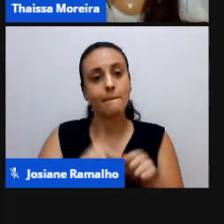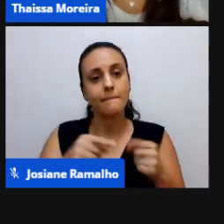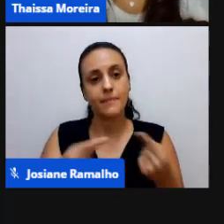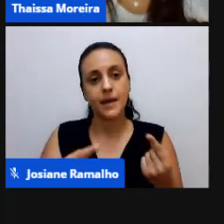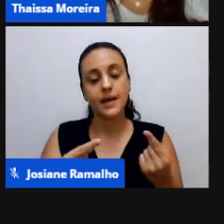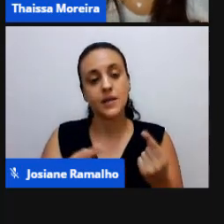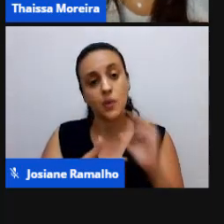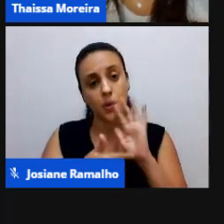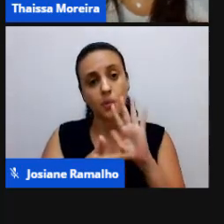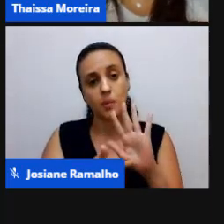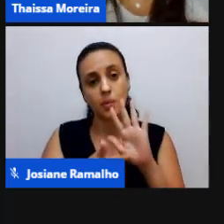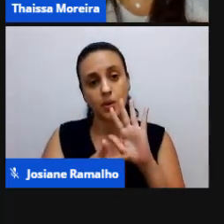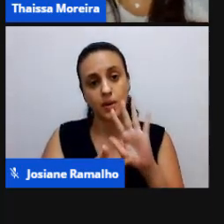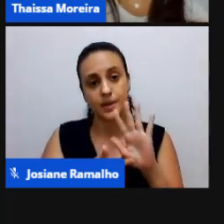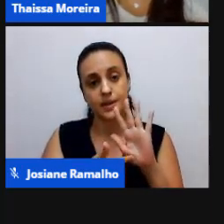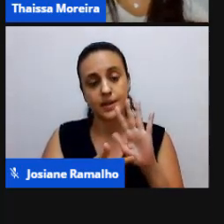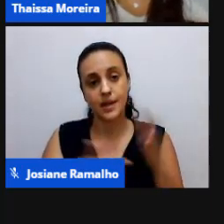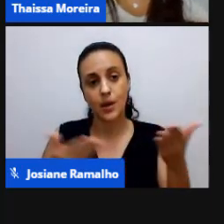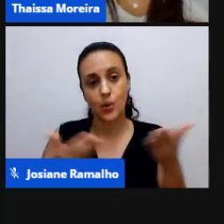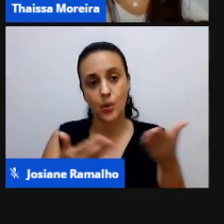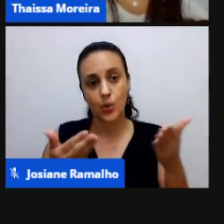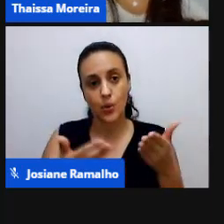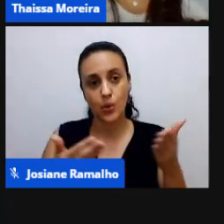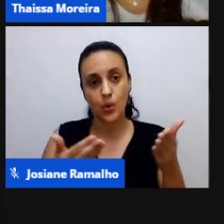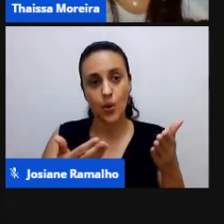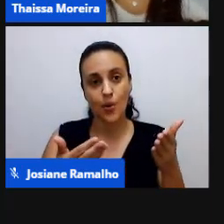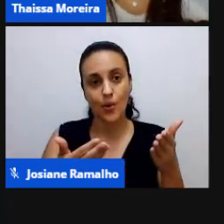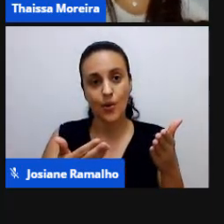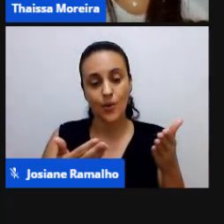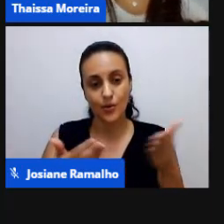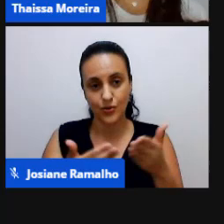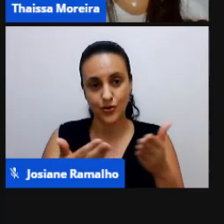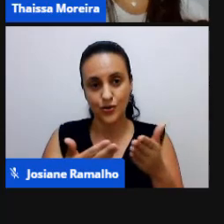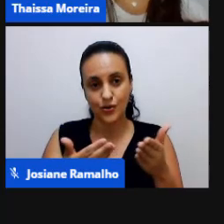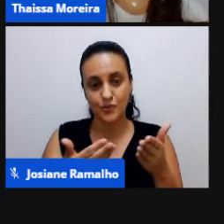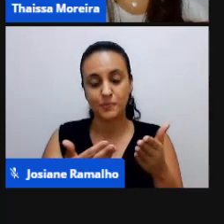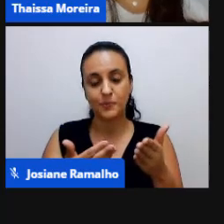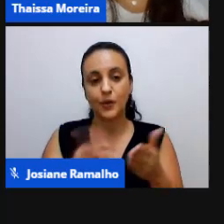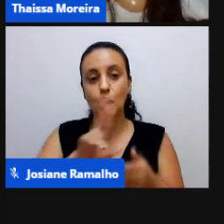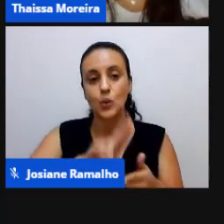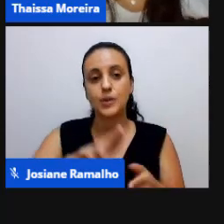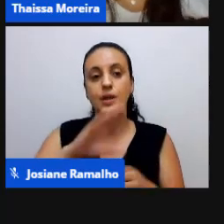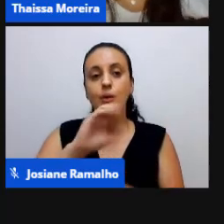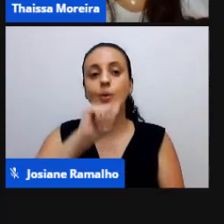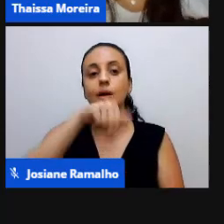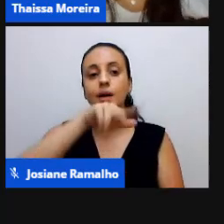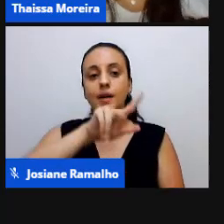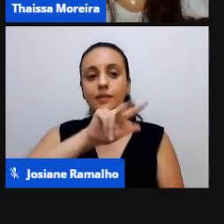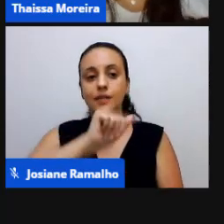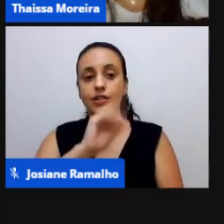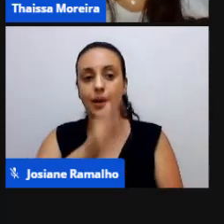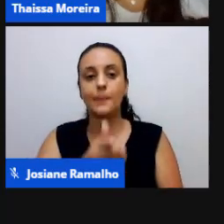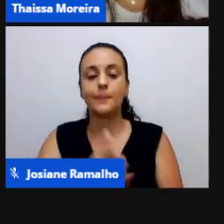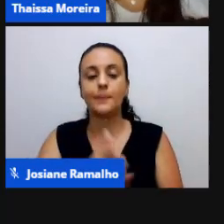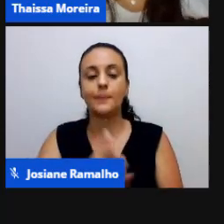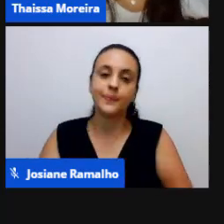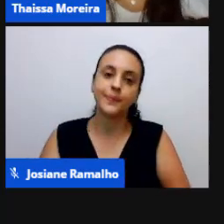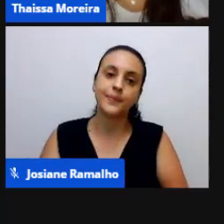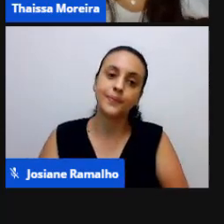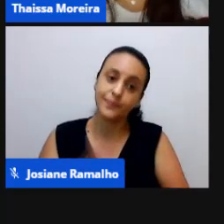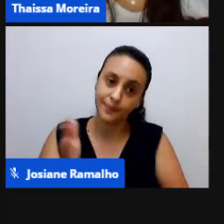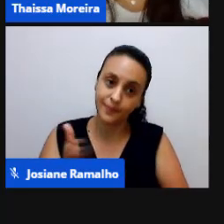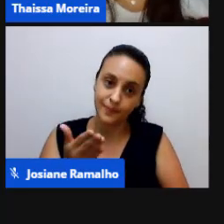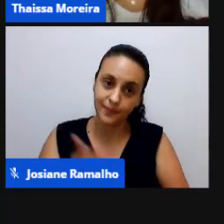de apresentar com base nessas informações que foram repassadas pela professora Fernanda, ok? Vamos para o próximo